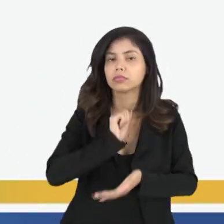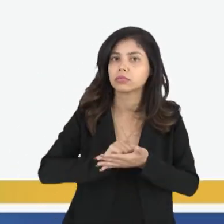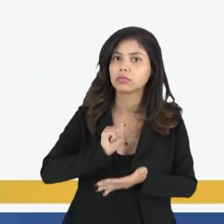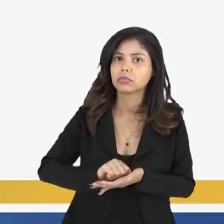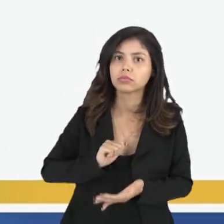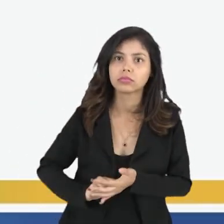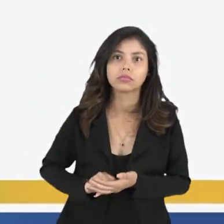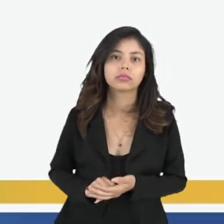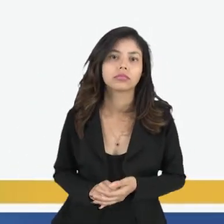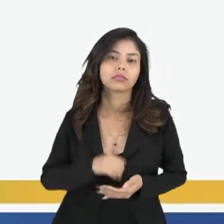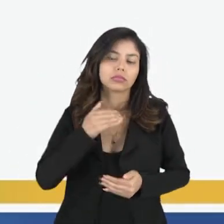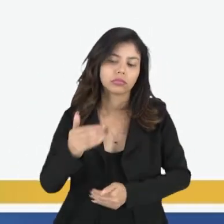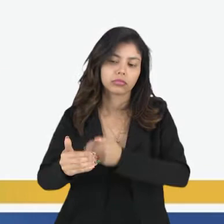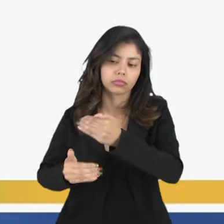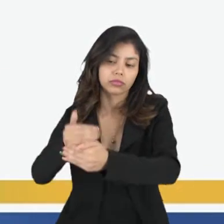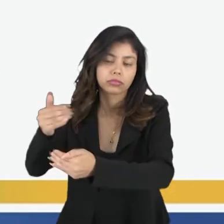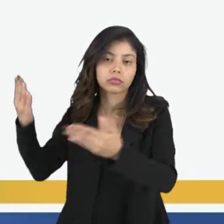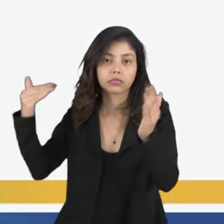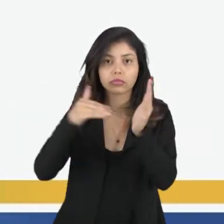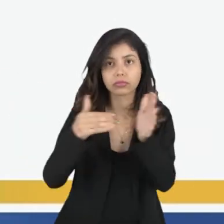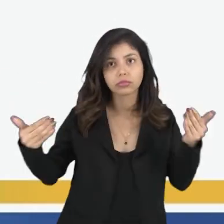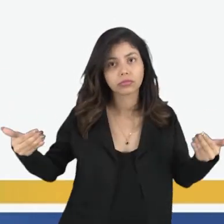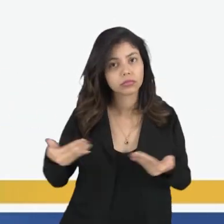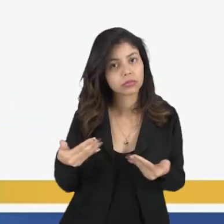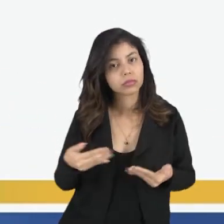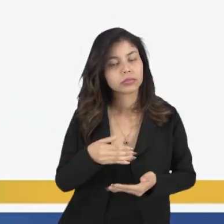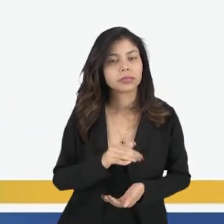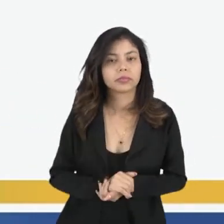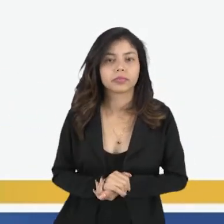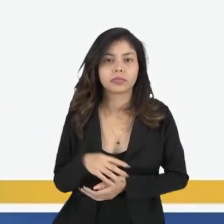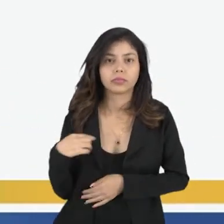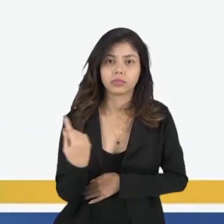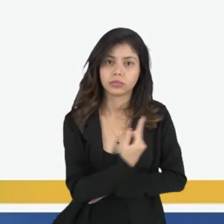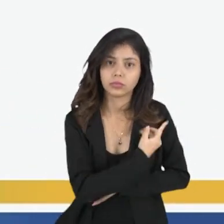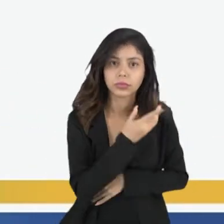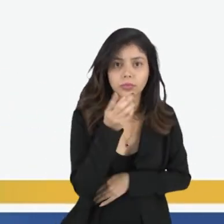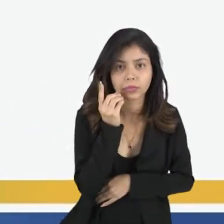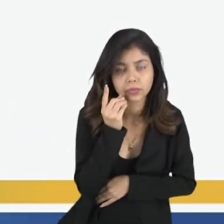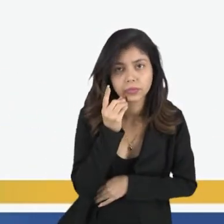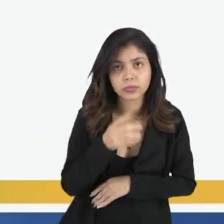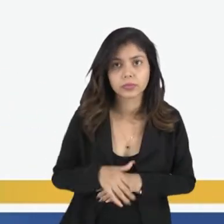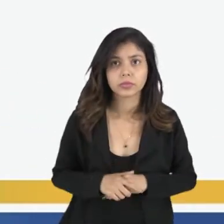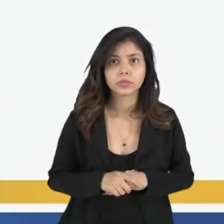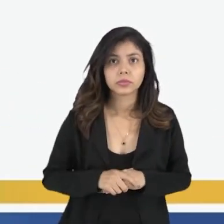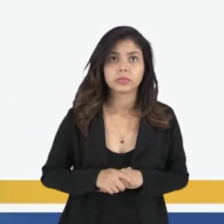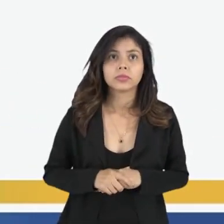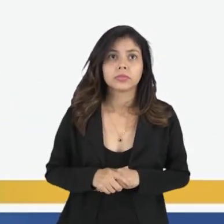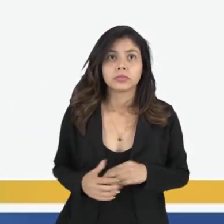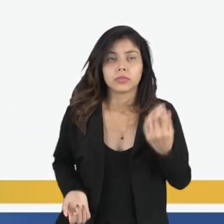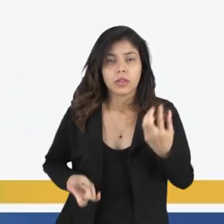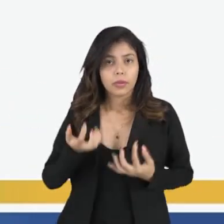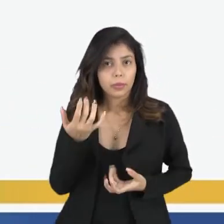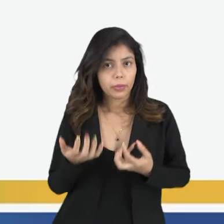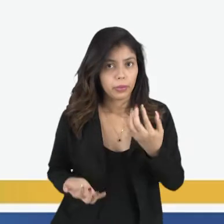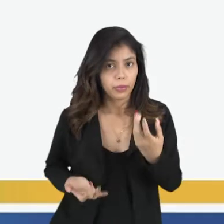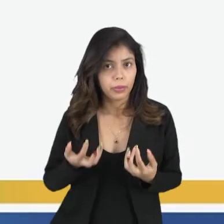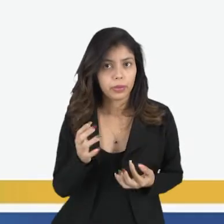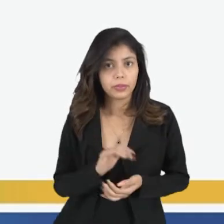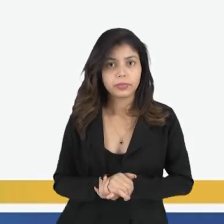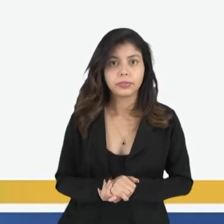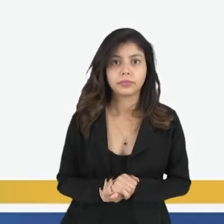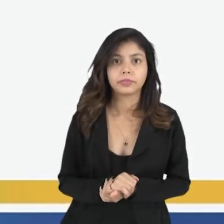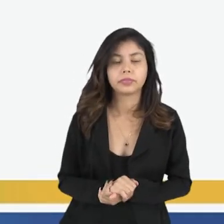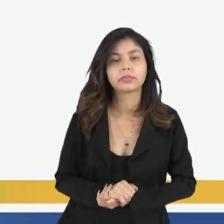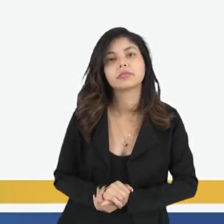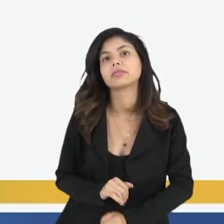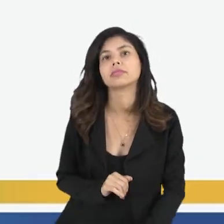escrita, e aí vem se desenvolvendo até hoje em nossos dias. O fogo era para o